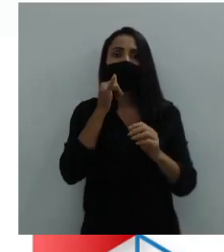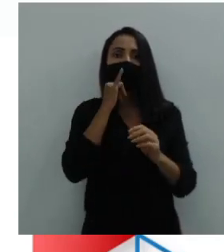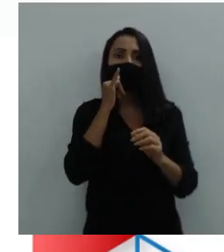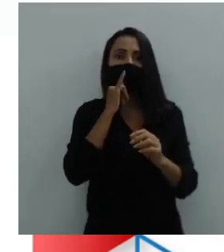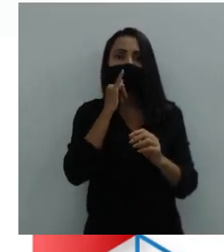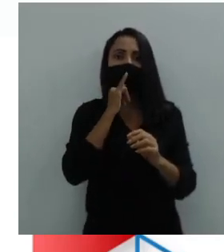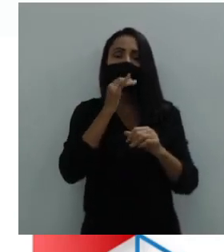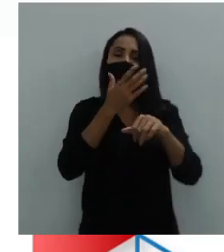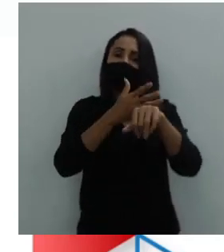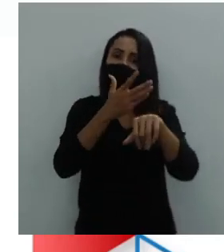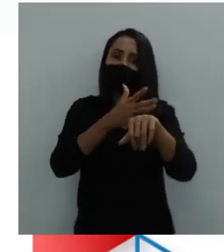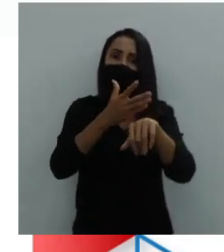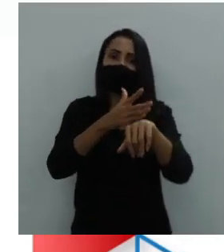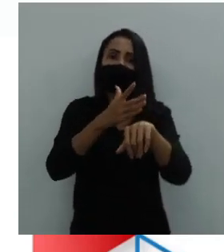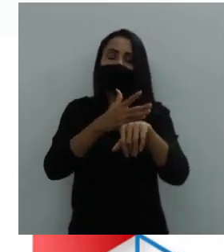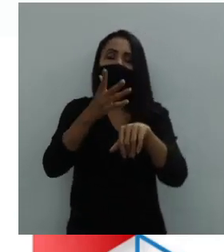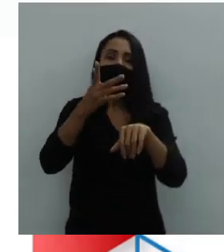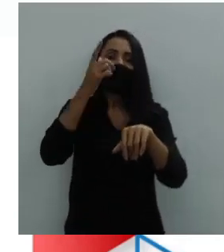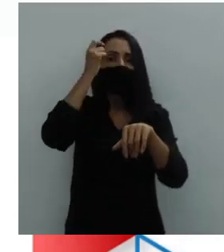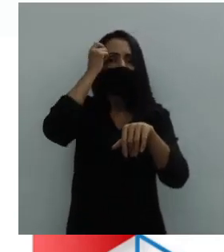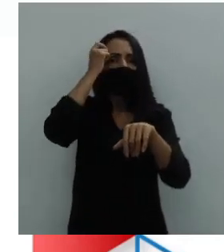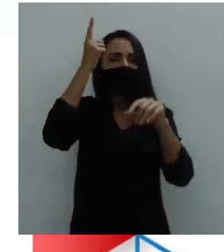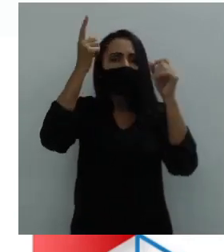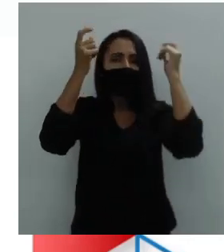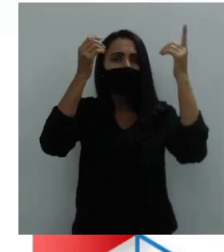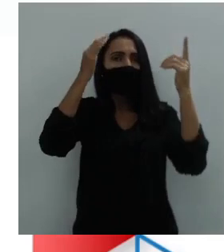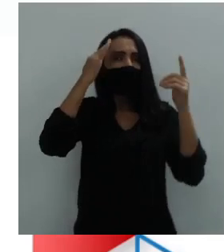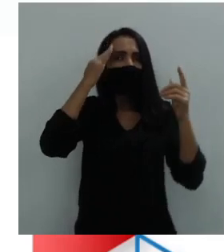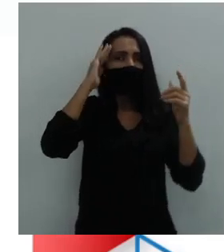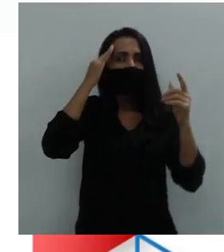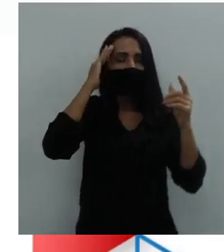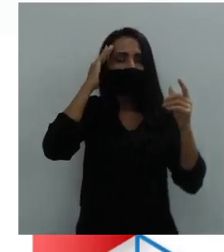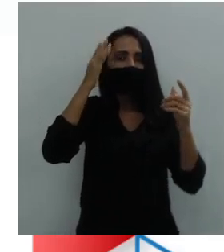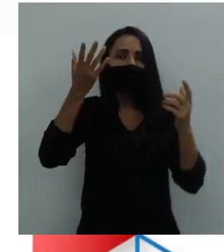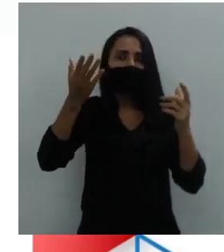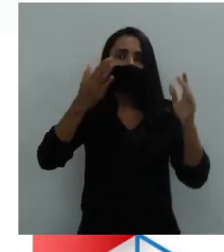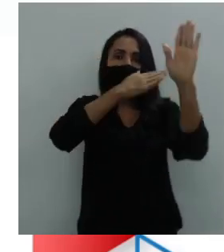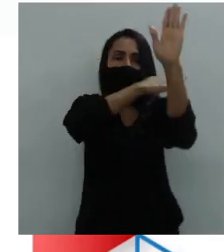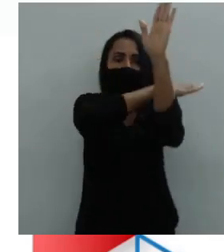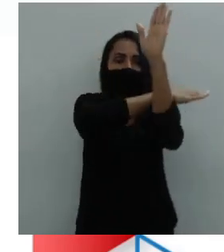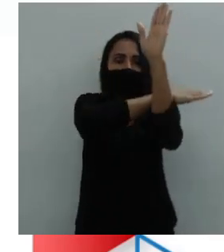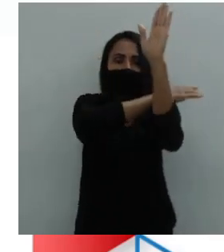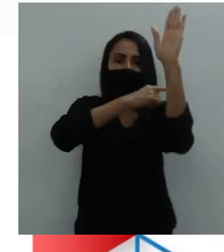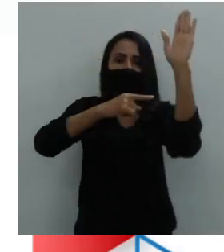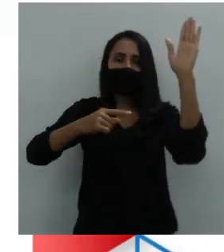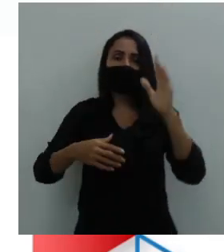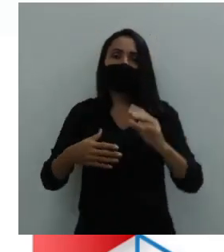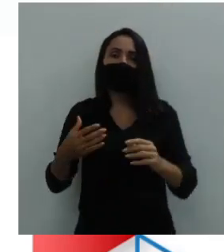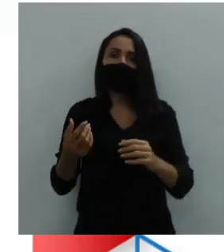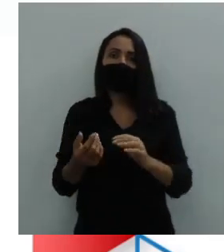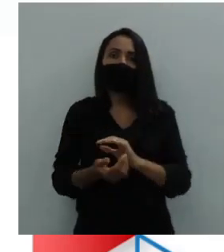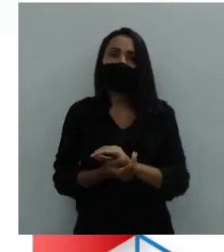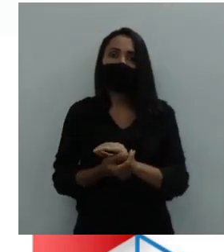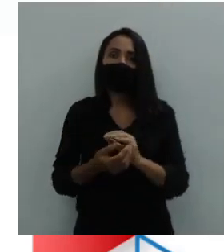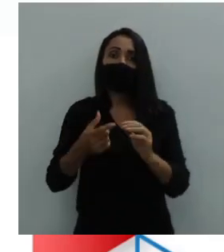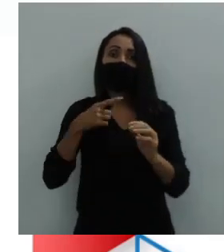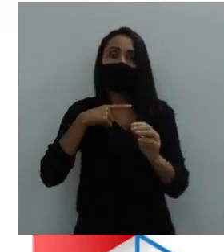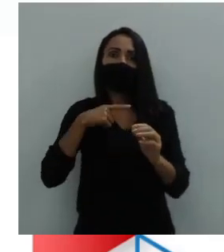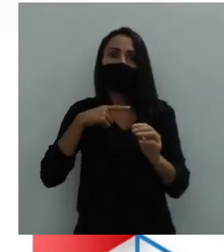gente poder trabalhar a ideia ainda no plano cartesiano, ok? Isso aí que a gente tem